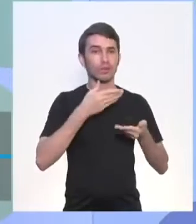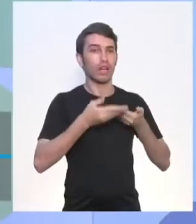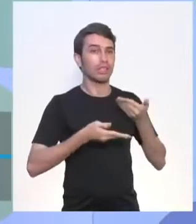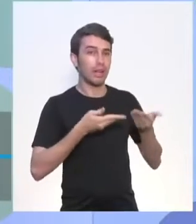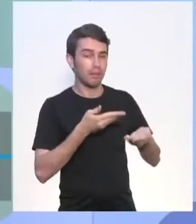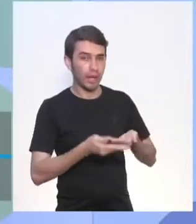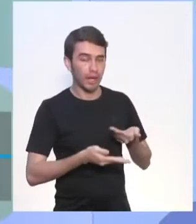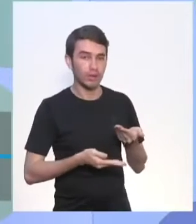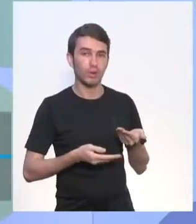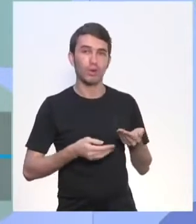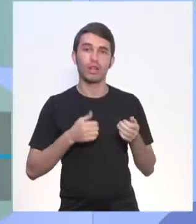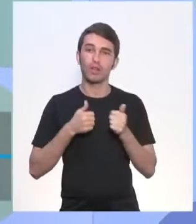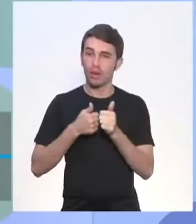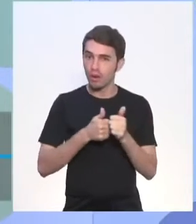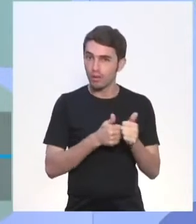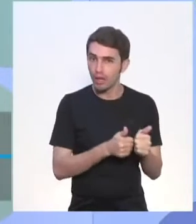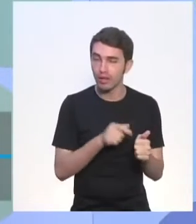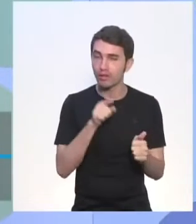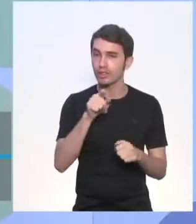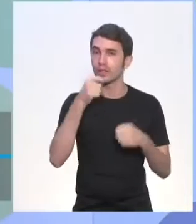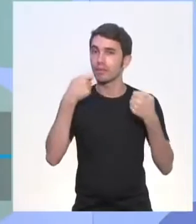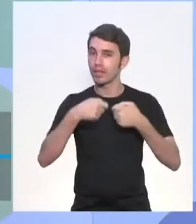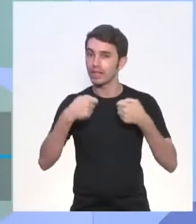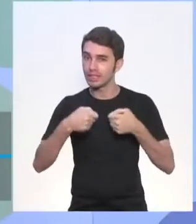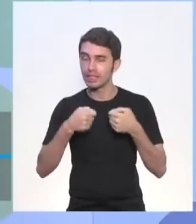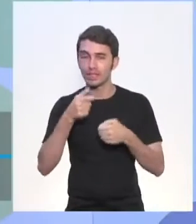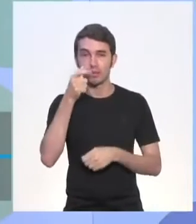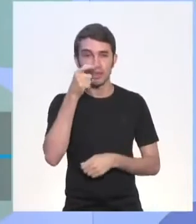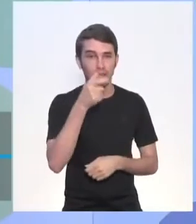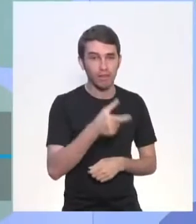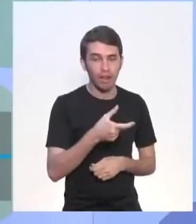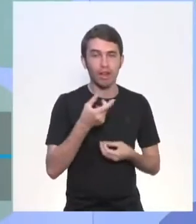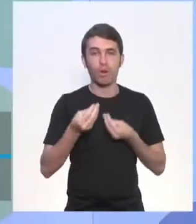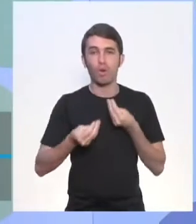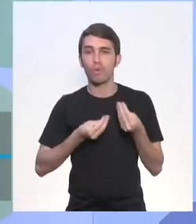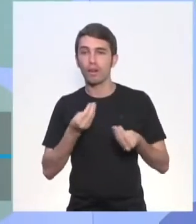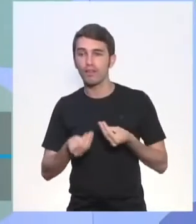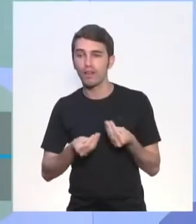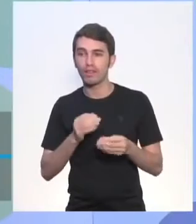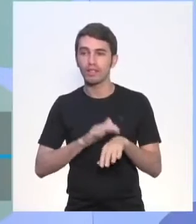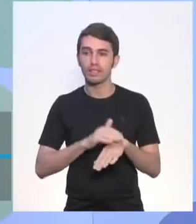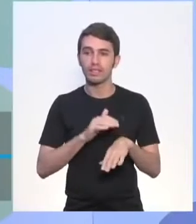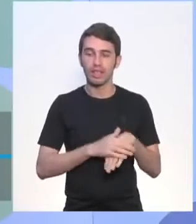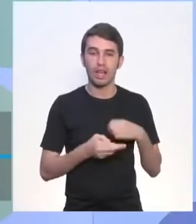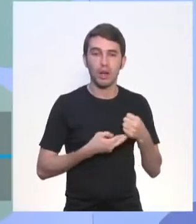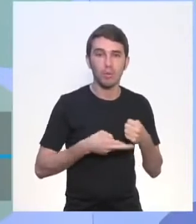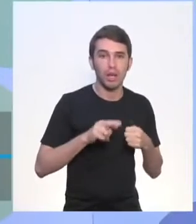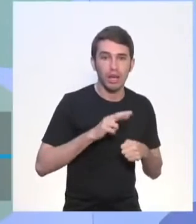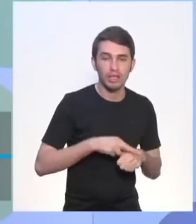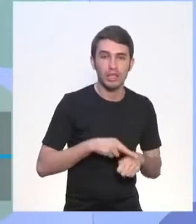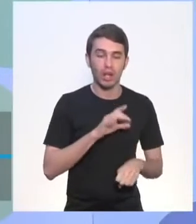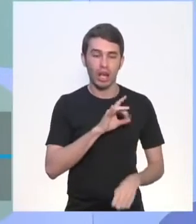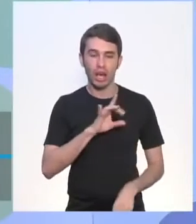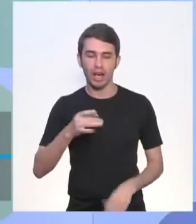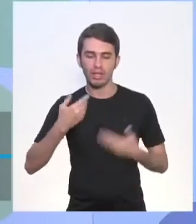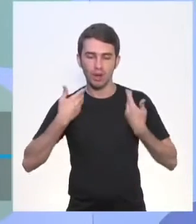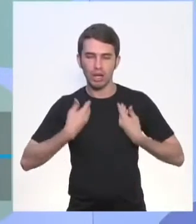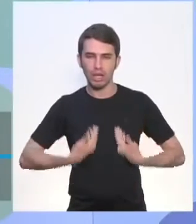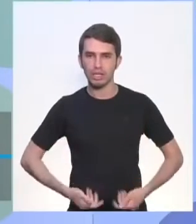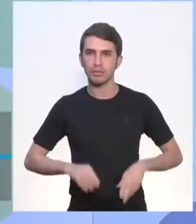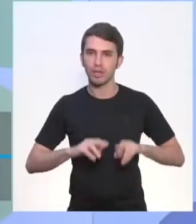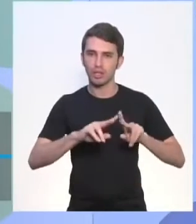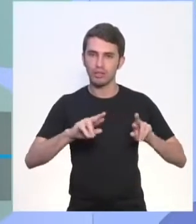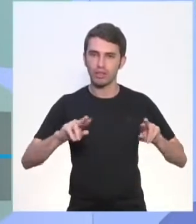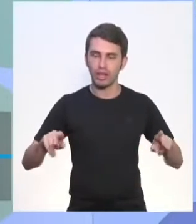ter o acompanhamento, você precisa observar como vai ser a recuperação, cada organismo é diferente, a forma como reage e